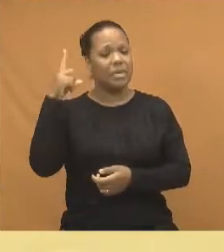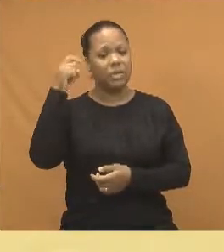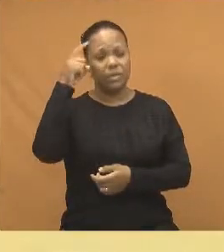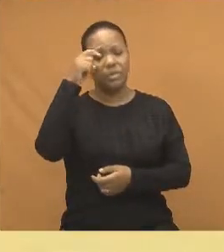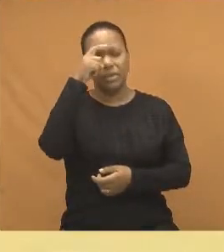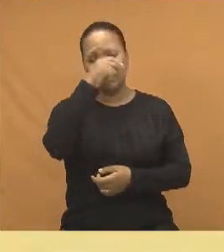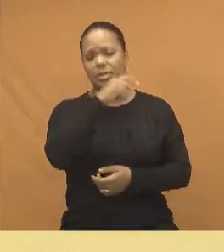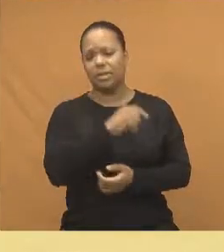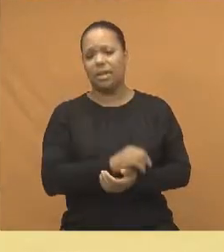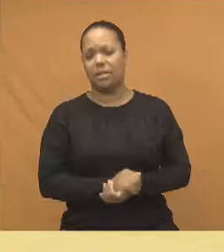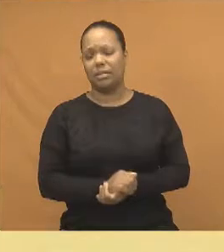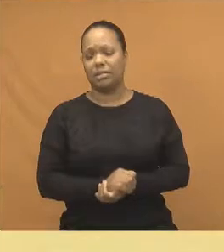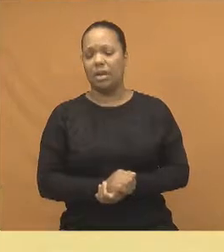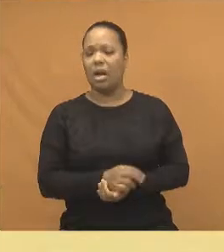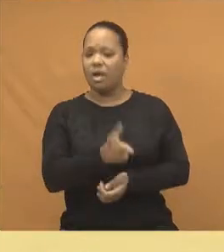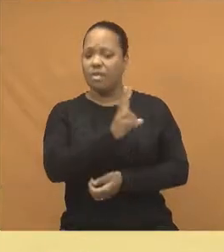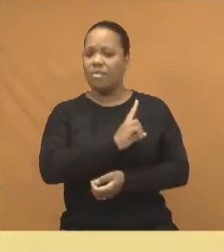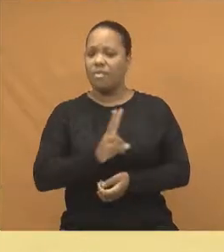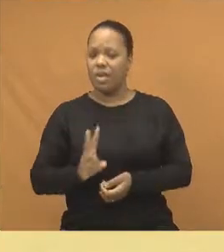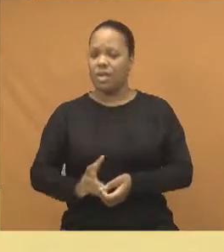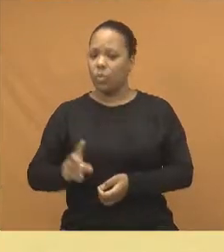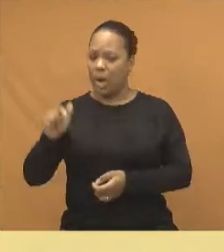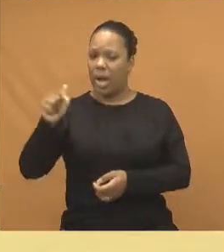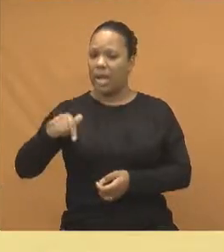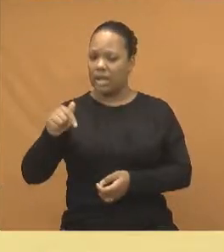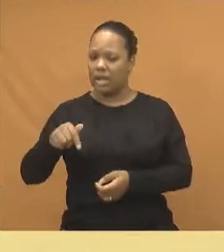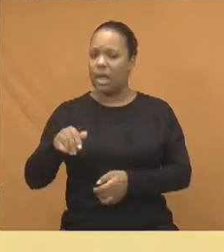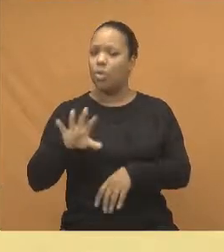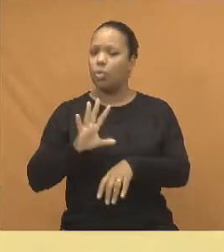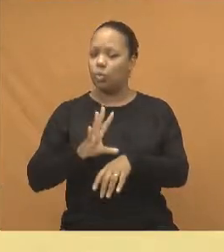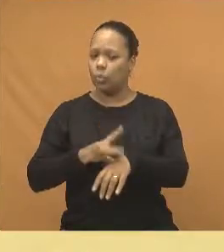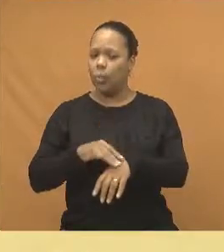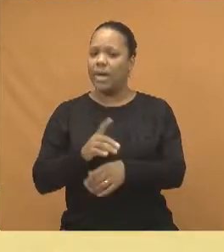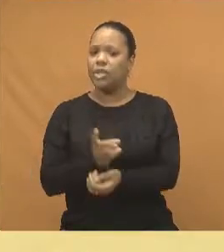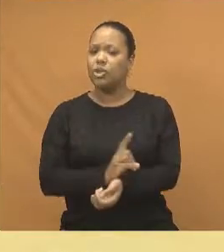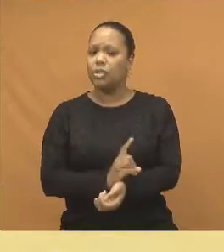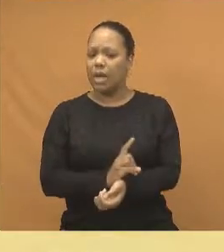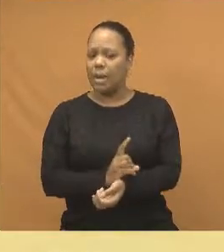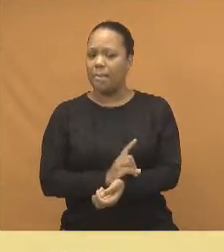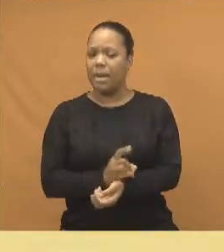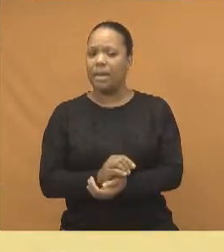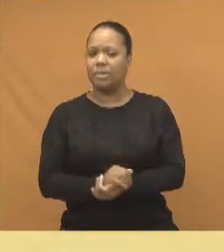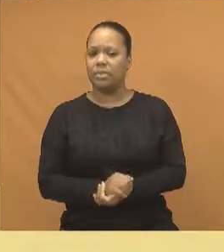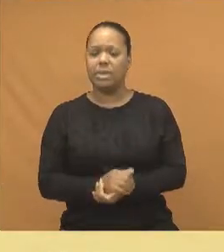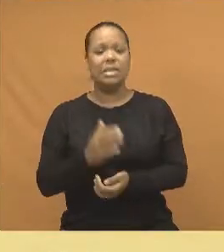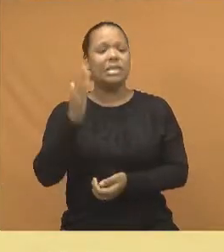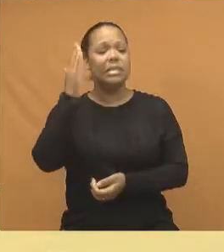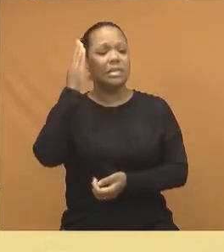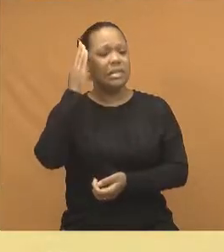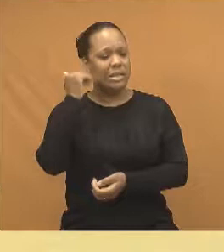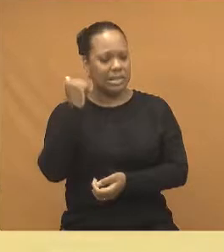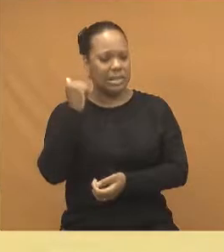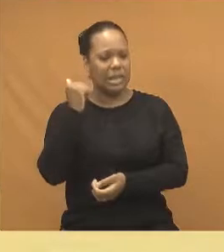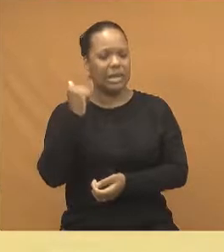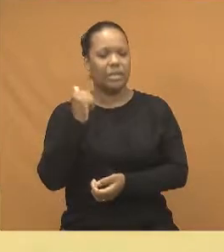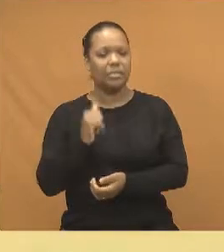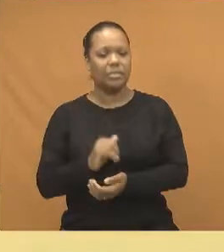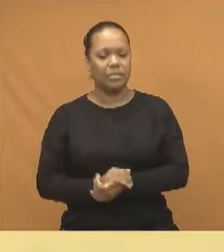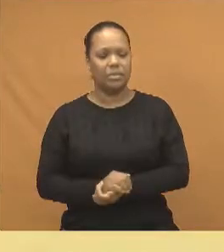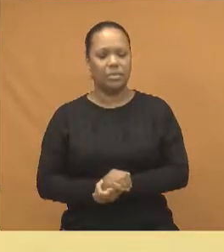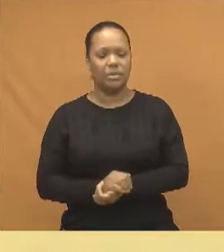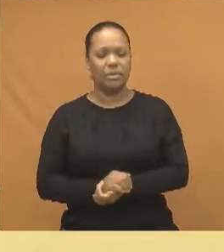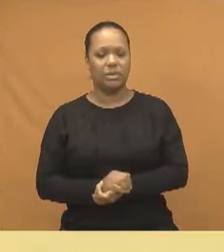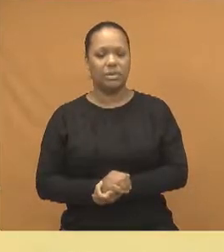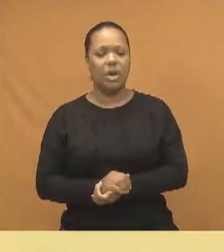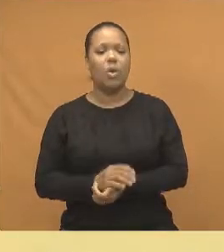diabetes. Nós temos vereadores aqui que são portadores de diabetes e eles sabem a dificuldade que é do que eu estou